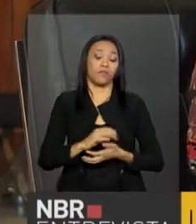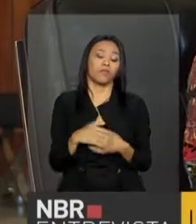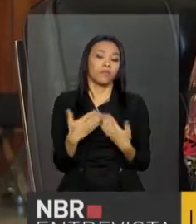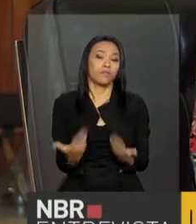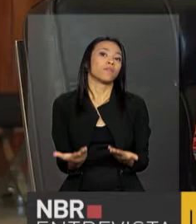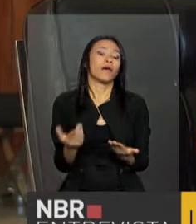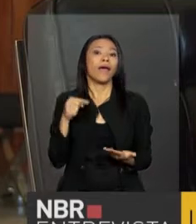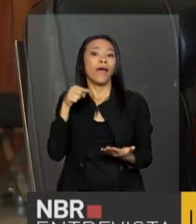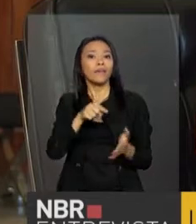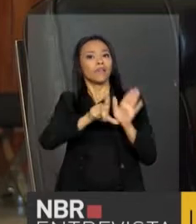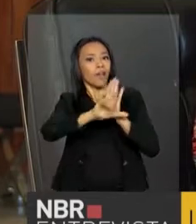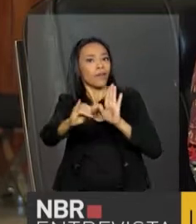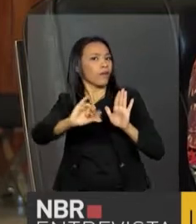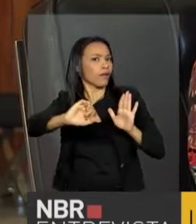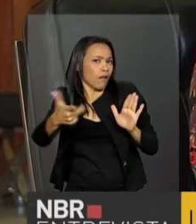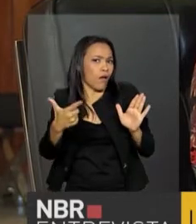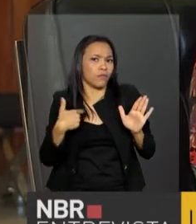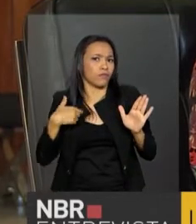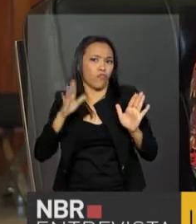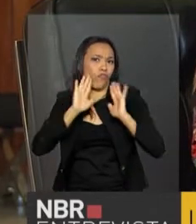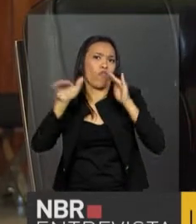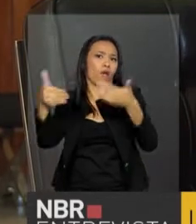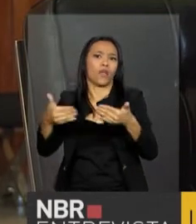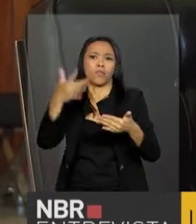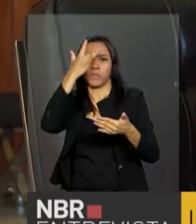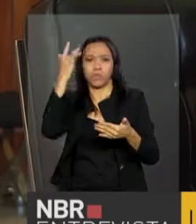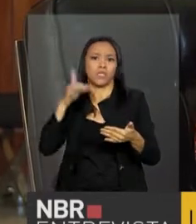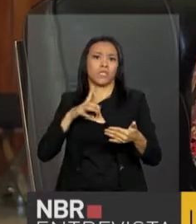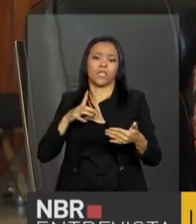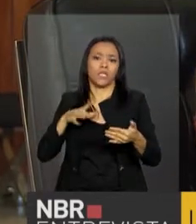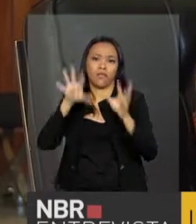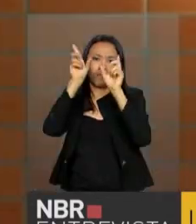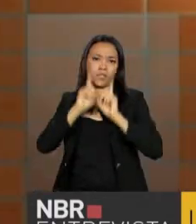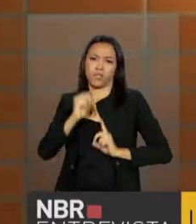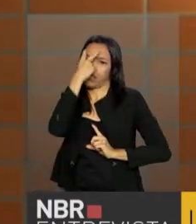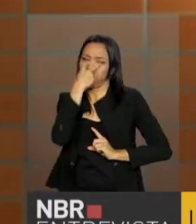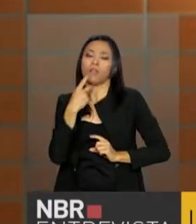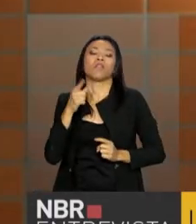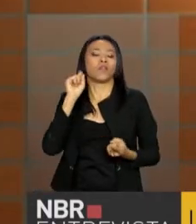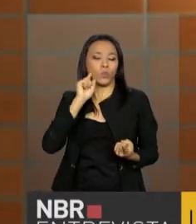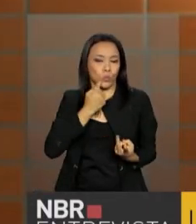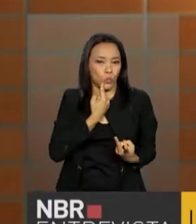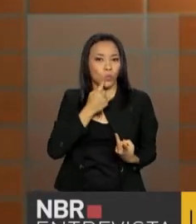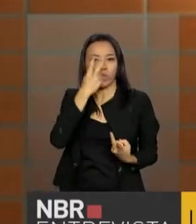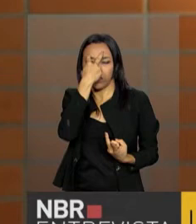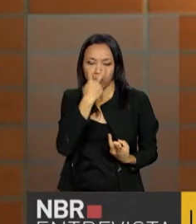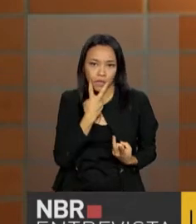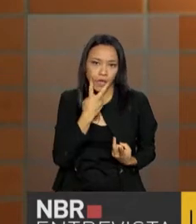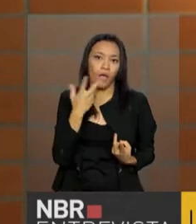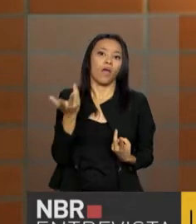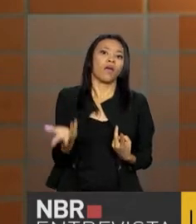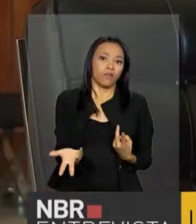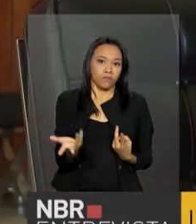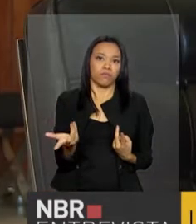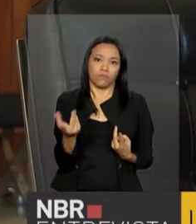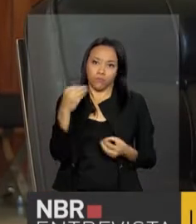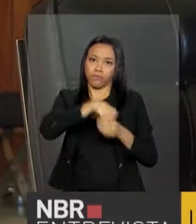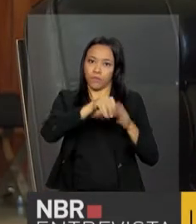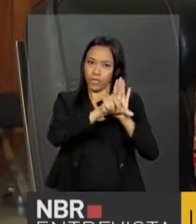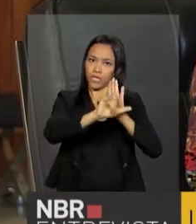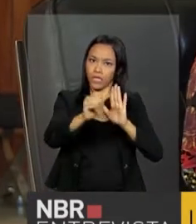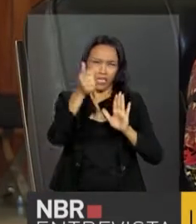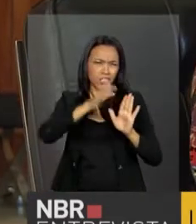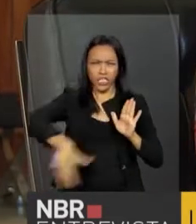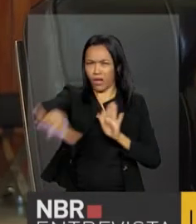E essa lei, é claro, não fala só das pessoas com deficiência sensorial, né? A pessoa surda ou cegas, com relação à deficiência